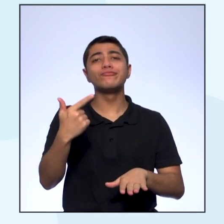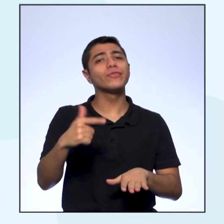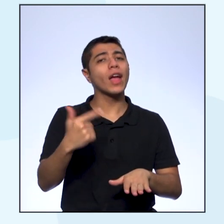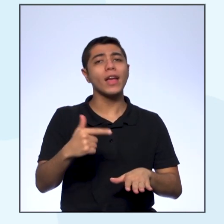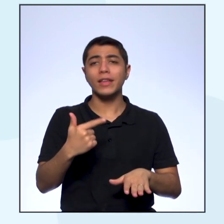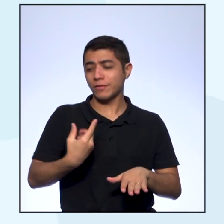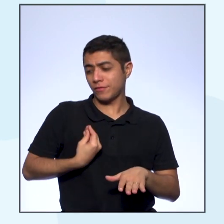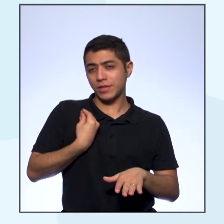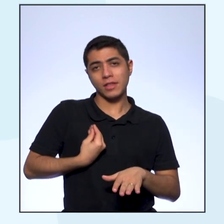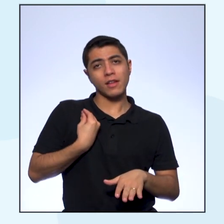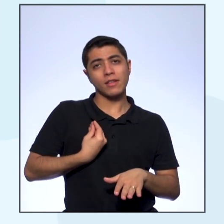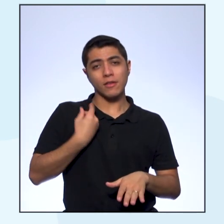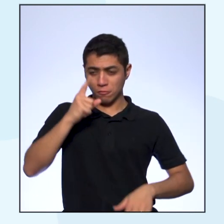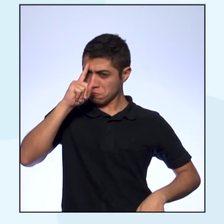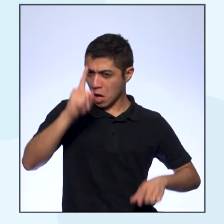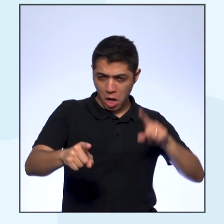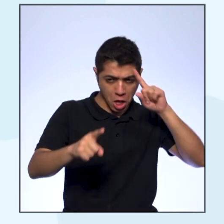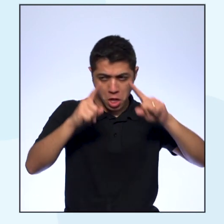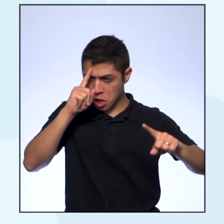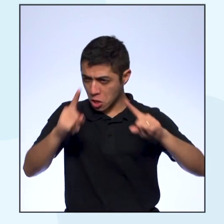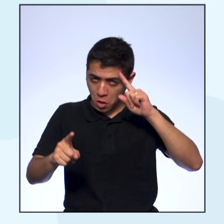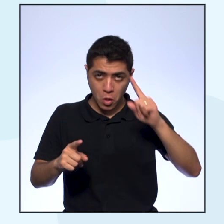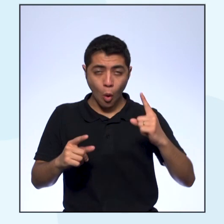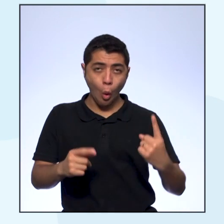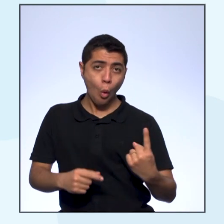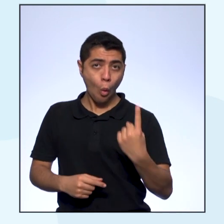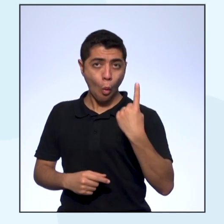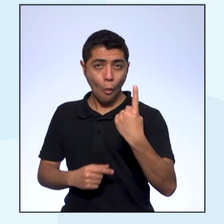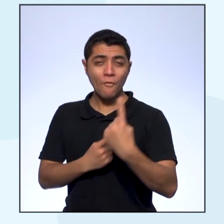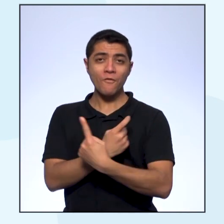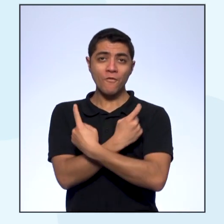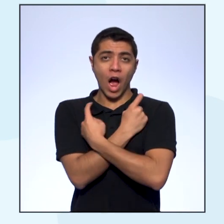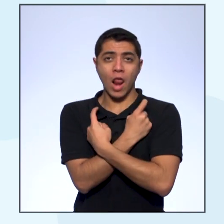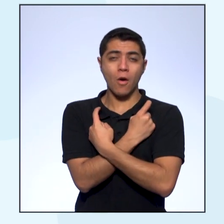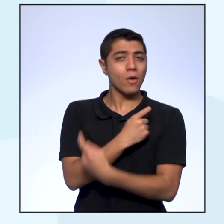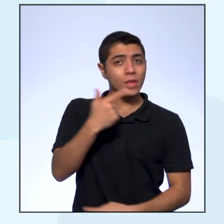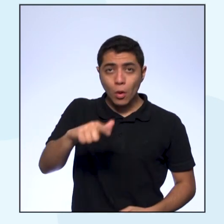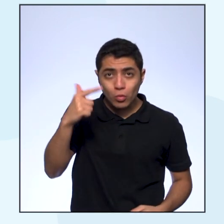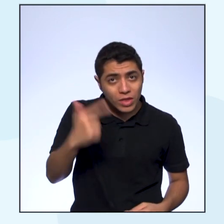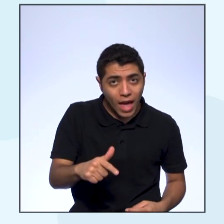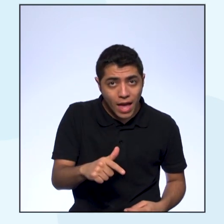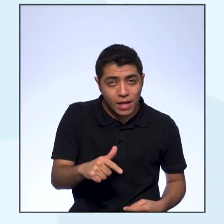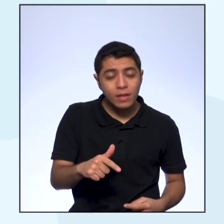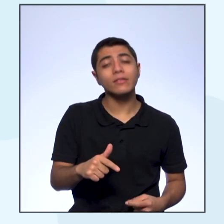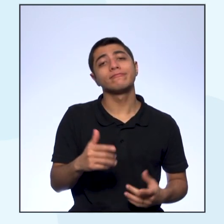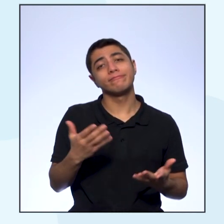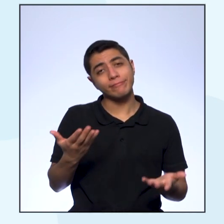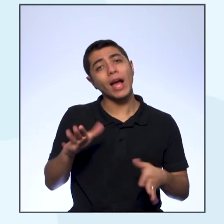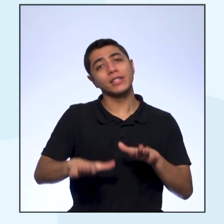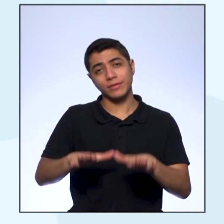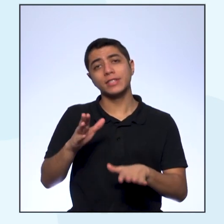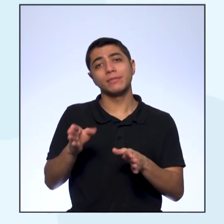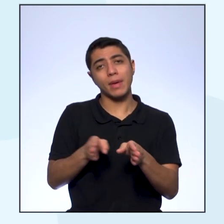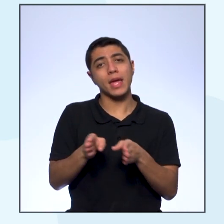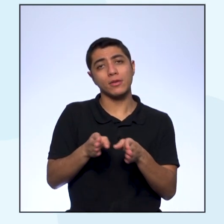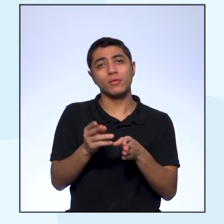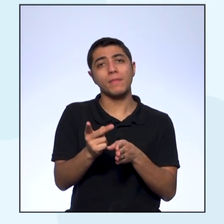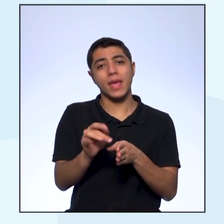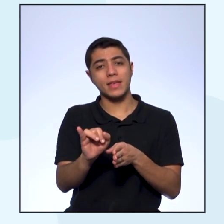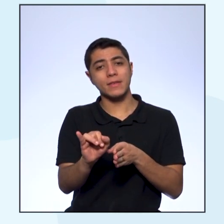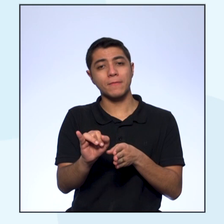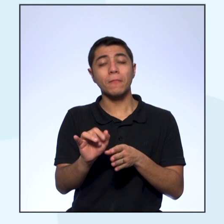a existência de um faraó governando o Egito, tá? Então, esses momentos em que um faraó governa o Egito, ou que uma dinastia de